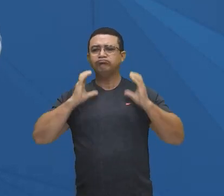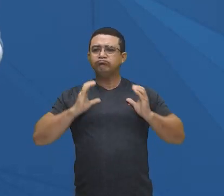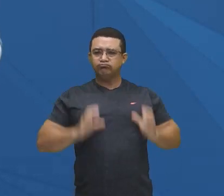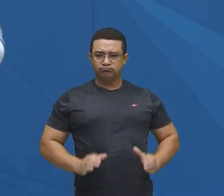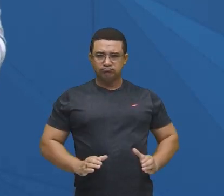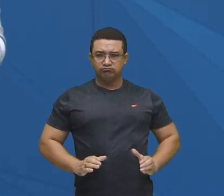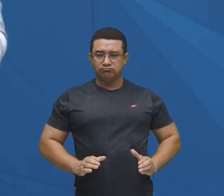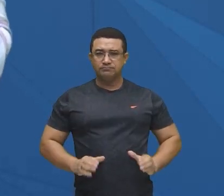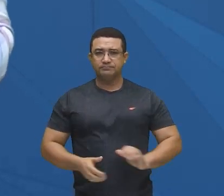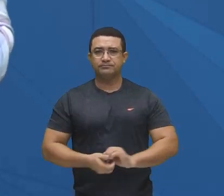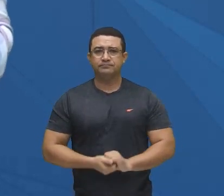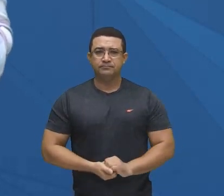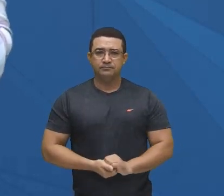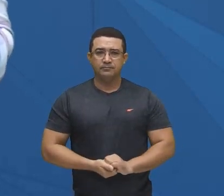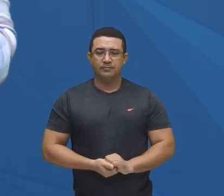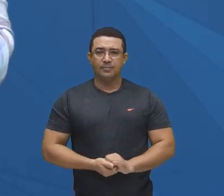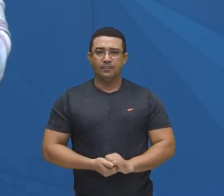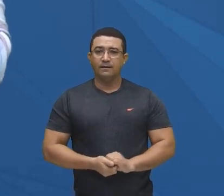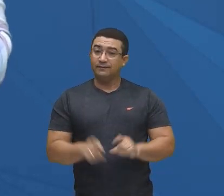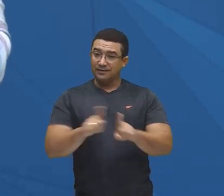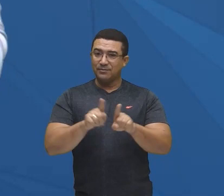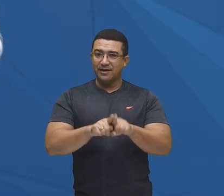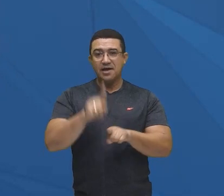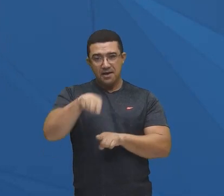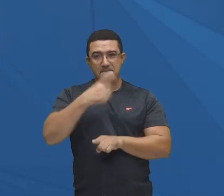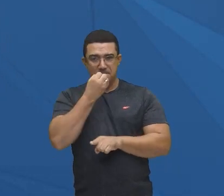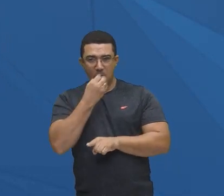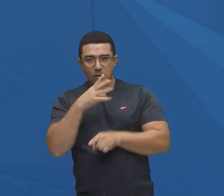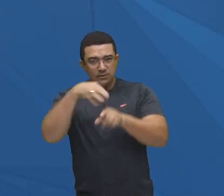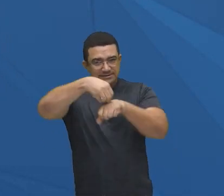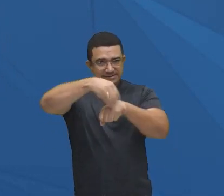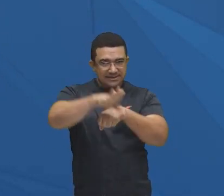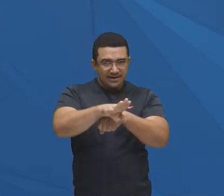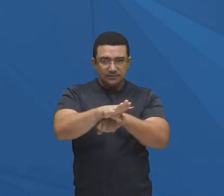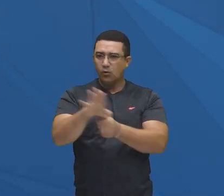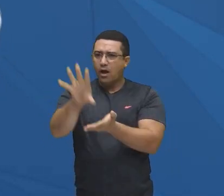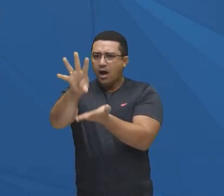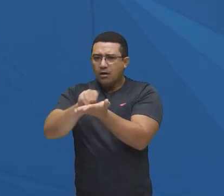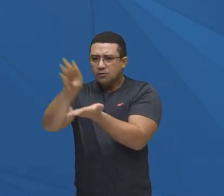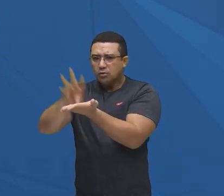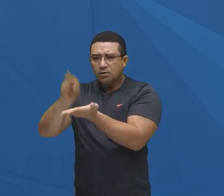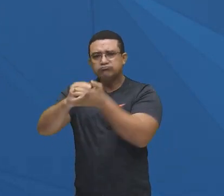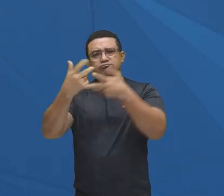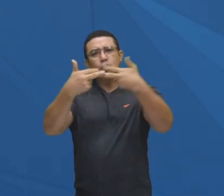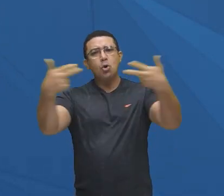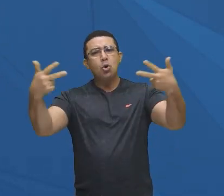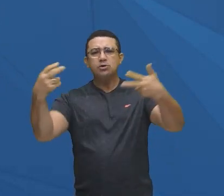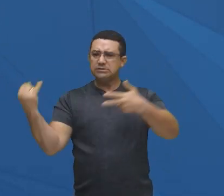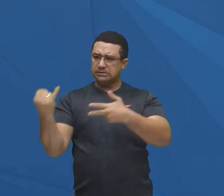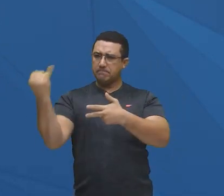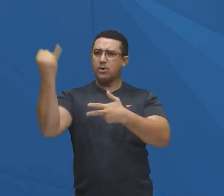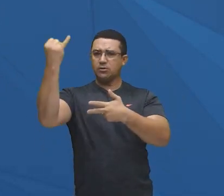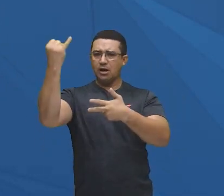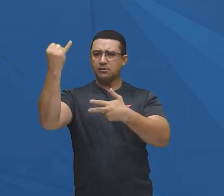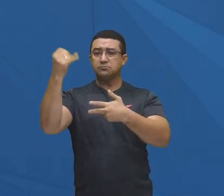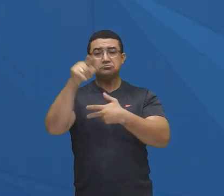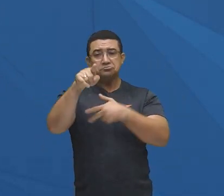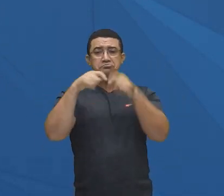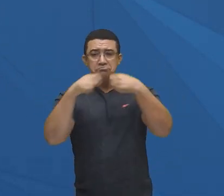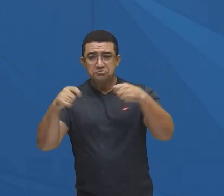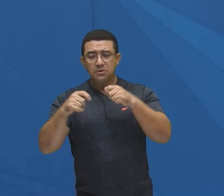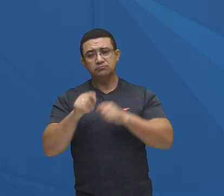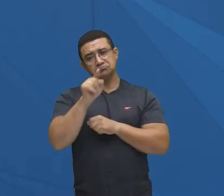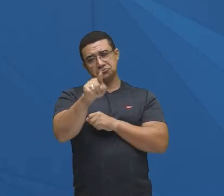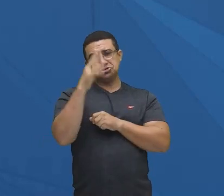precisa também, olha só, anotar as informações importantes. E eu não vou dizer assim, olha, isso é importante, você vai anotar.